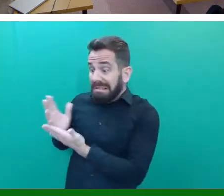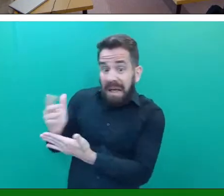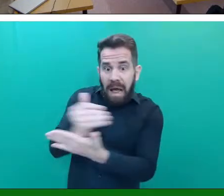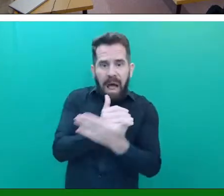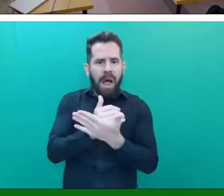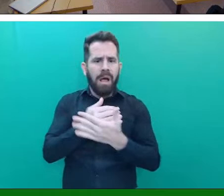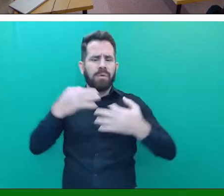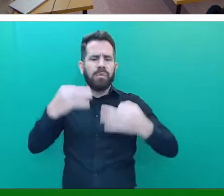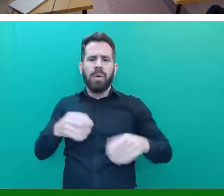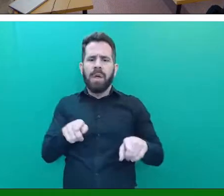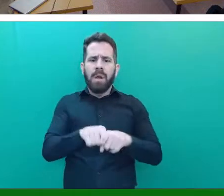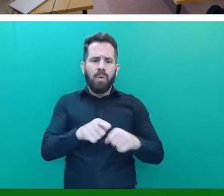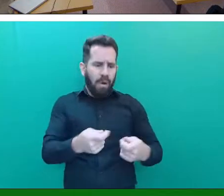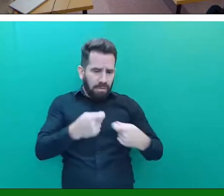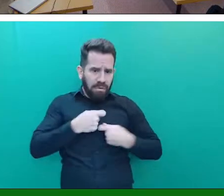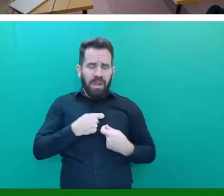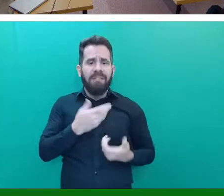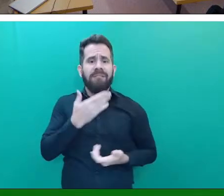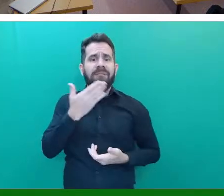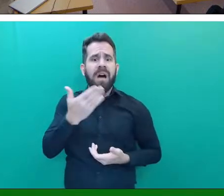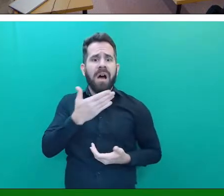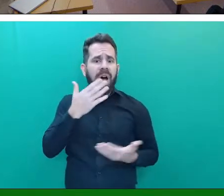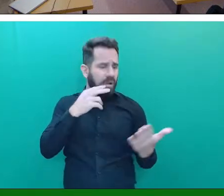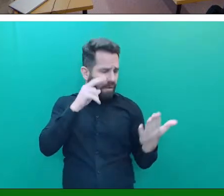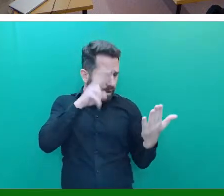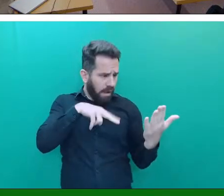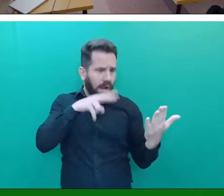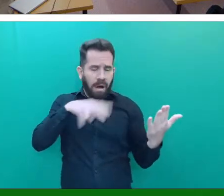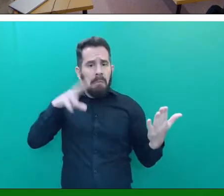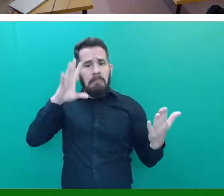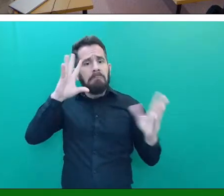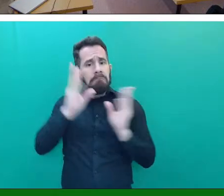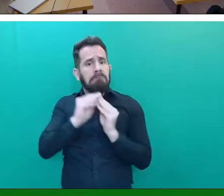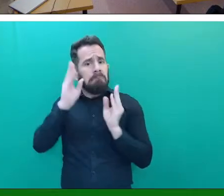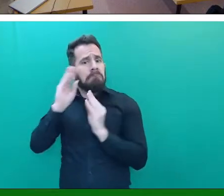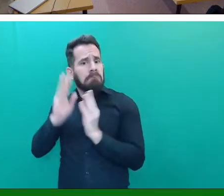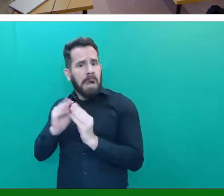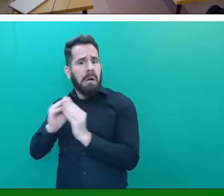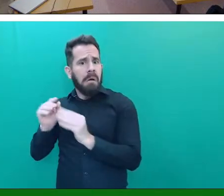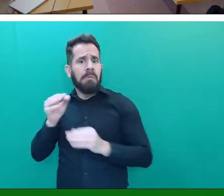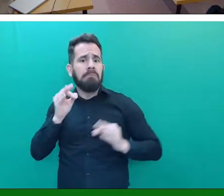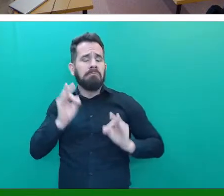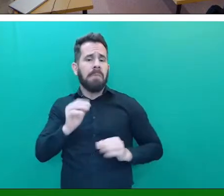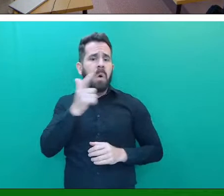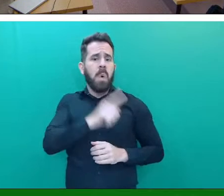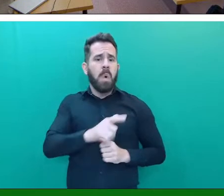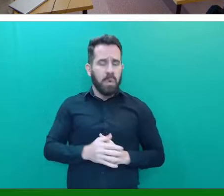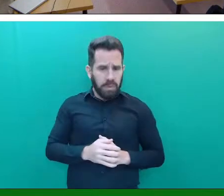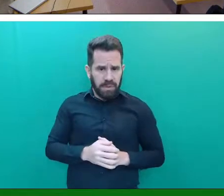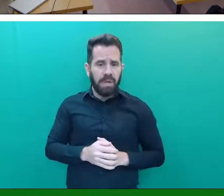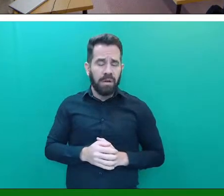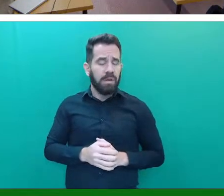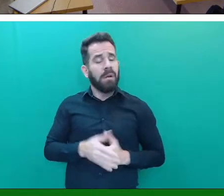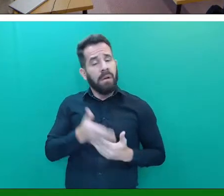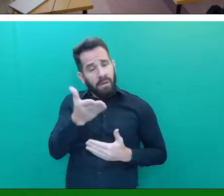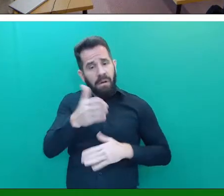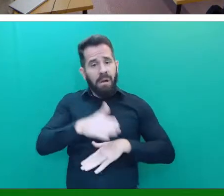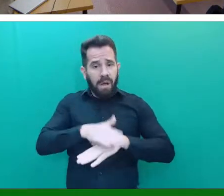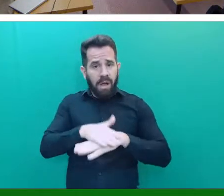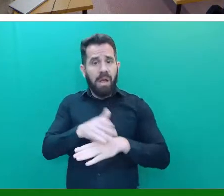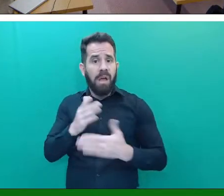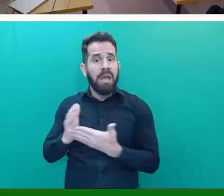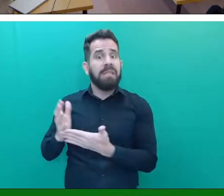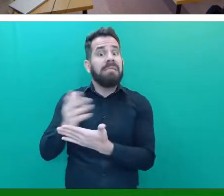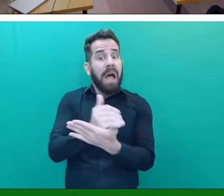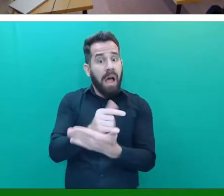ler. A interpretação que você tirava desses dados foi também, eu acho, muito rica,